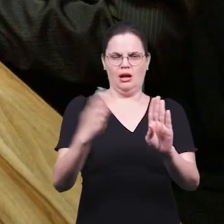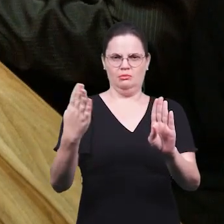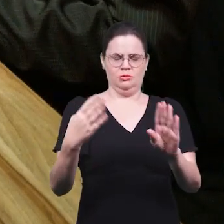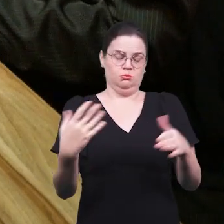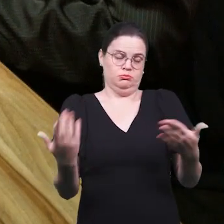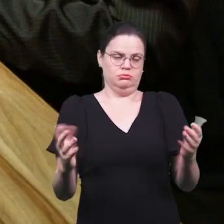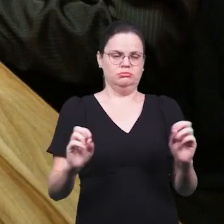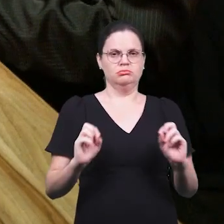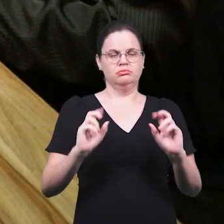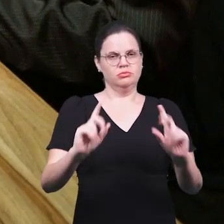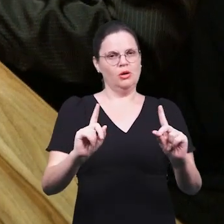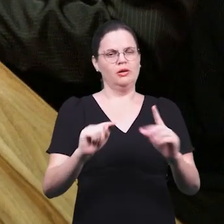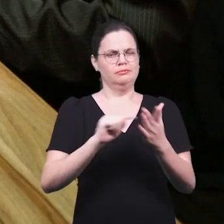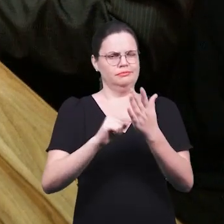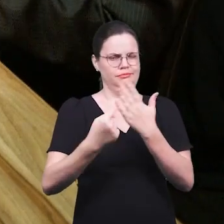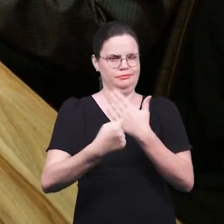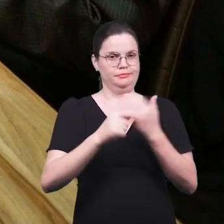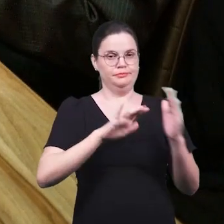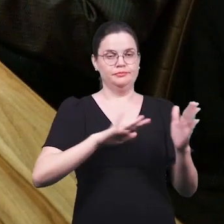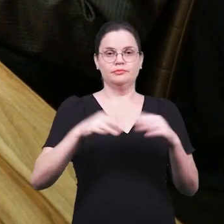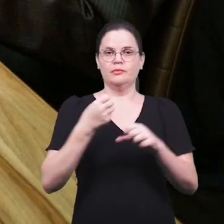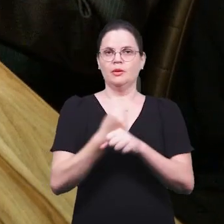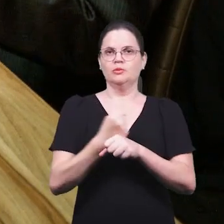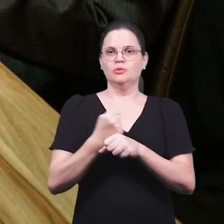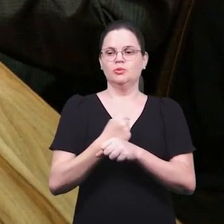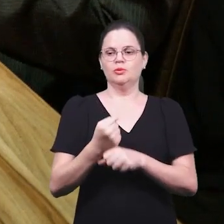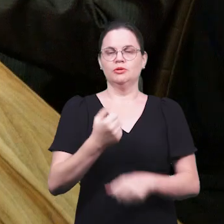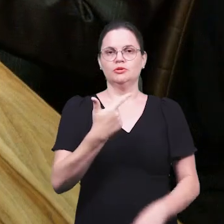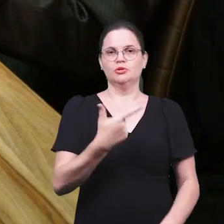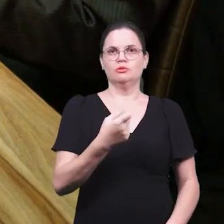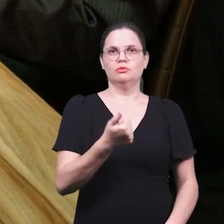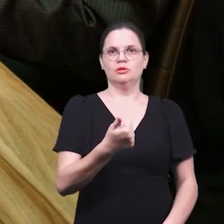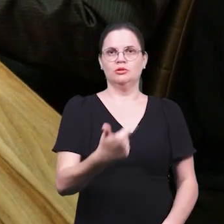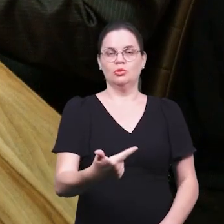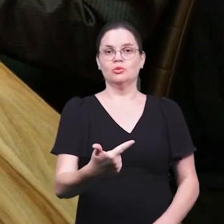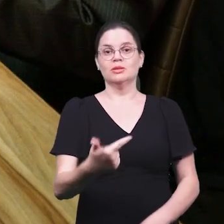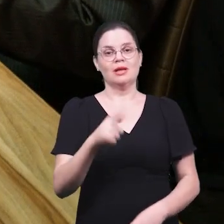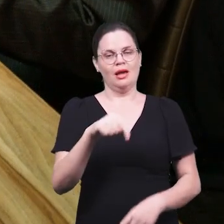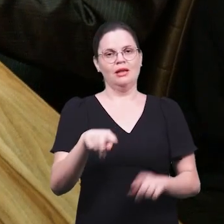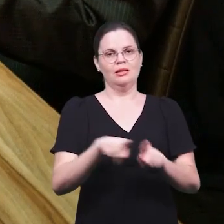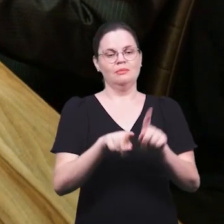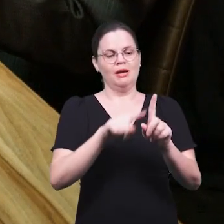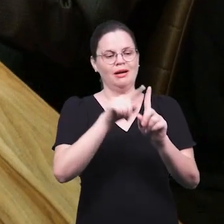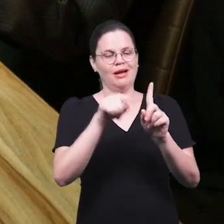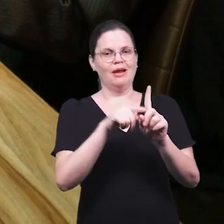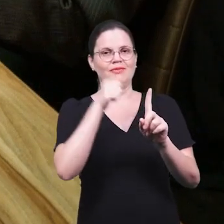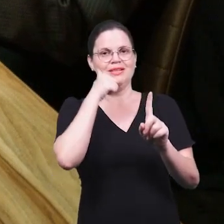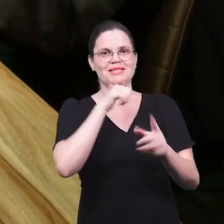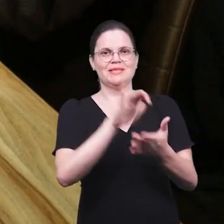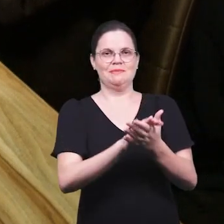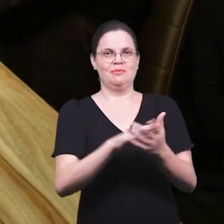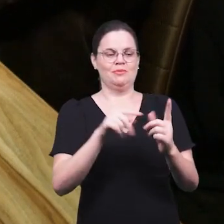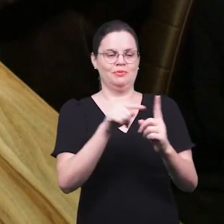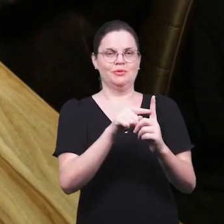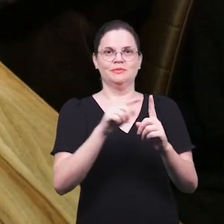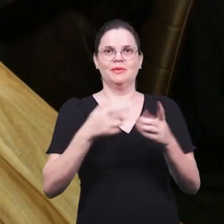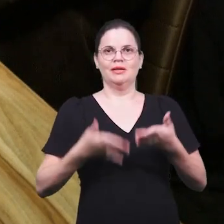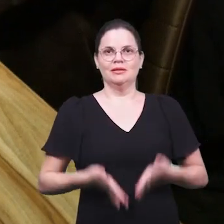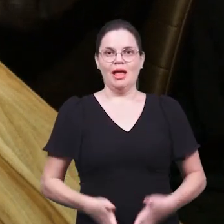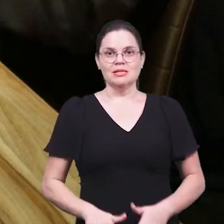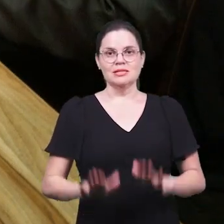abrisse a porta, né? Amém. E foi interessante que esse ano de 2012 também foi o ano, de fato, que a minha